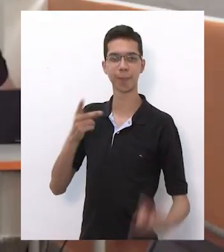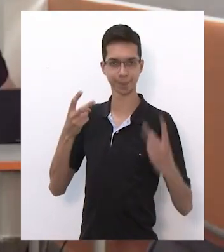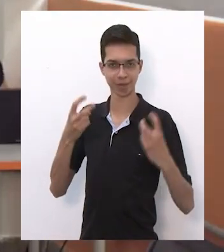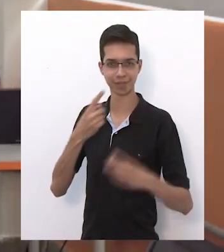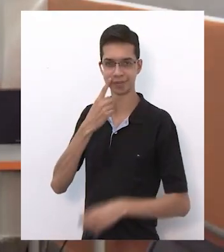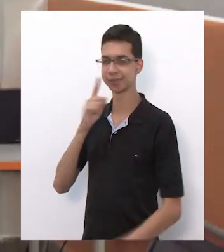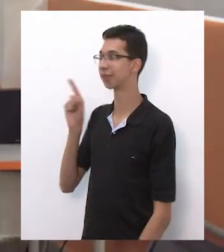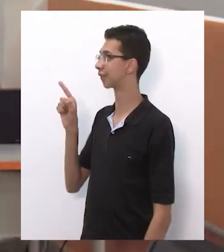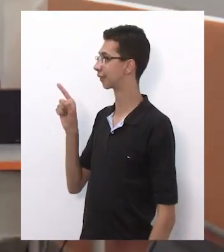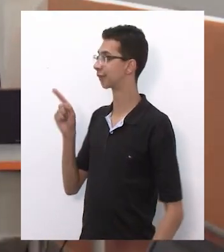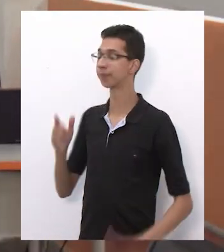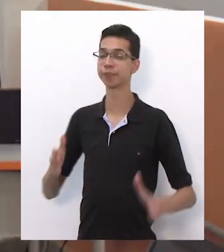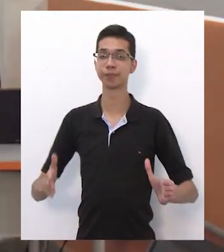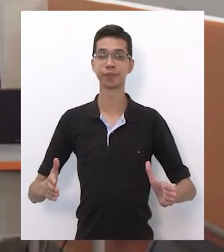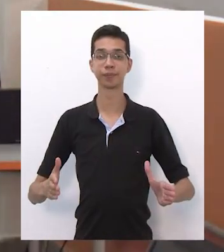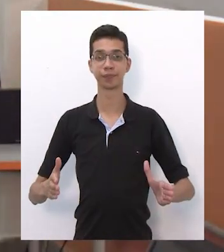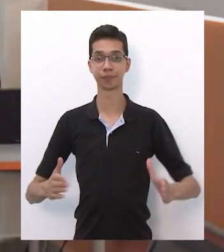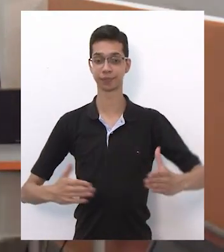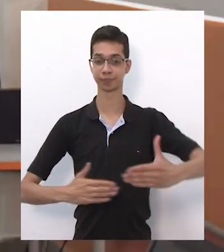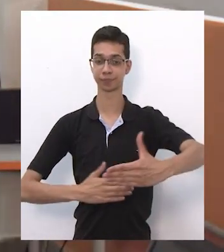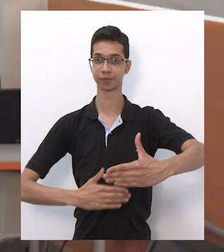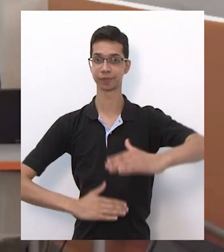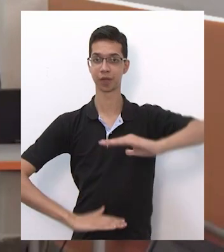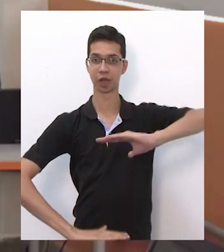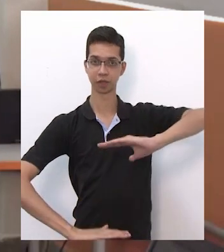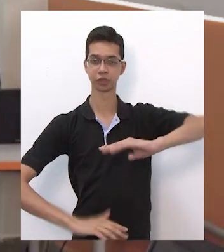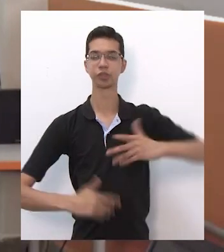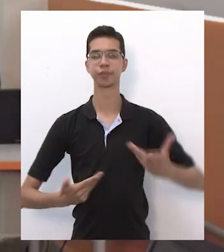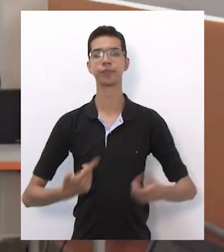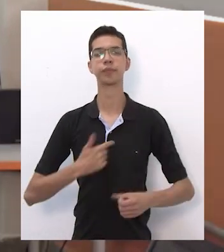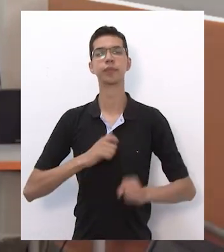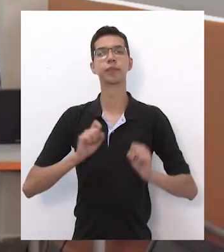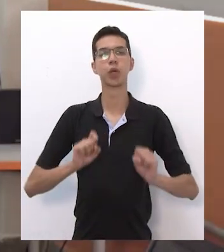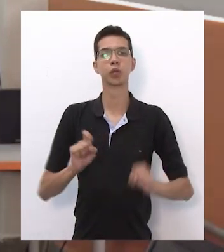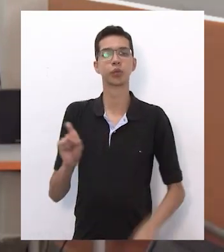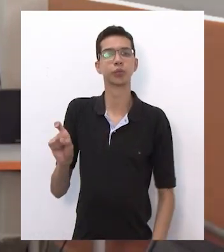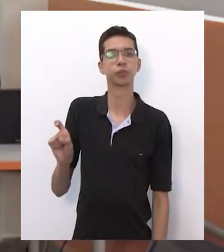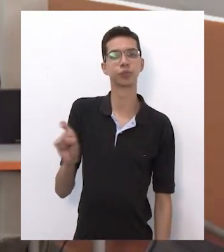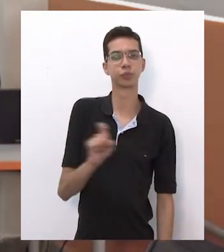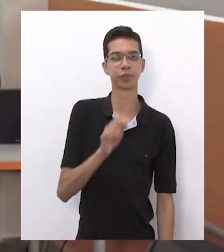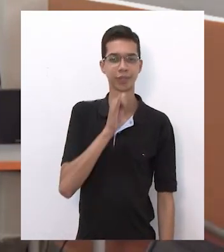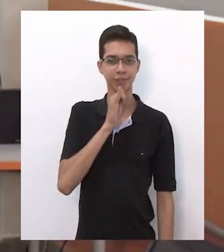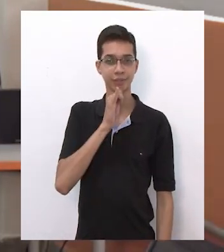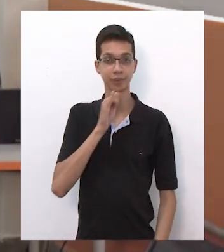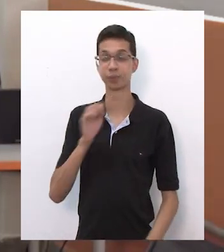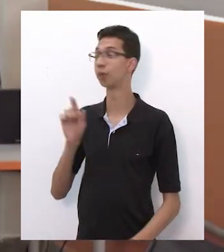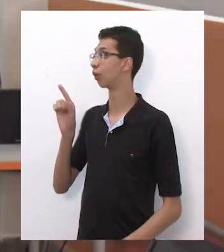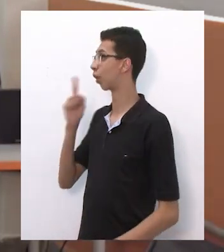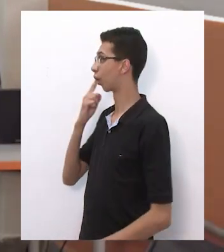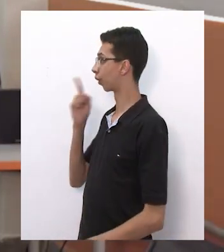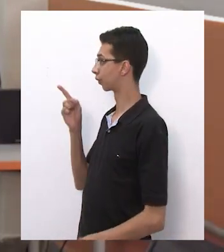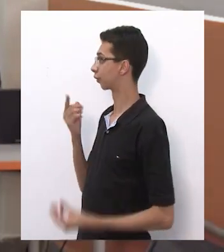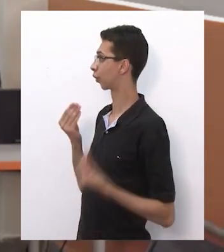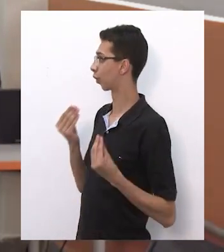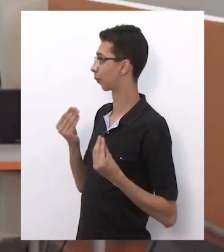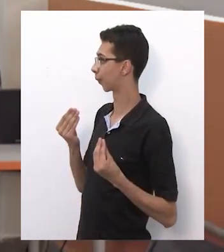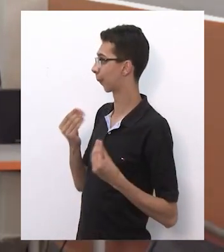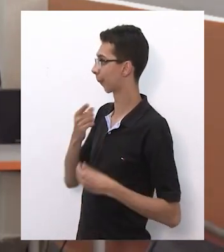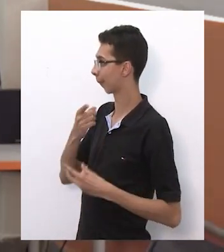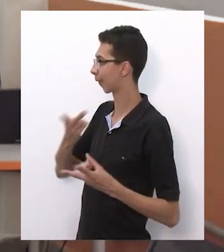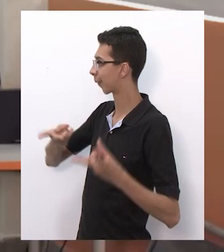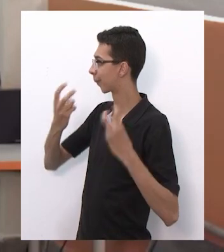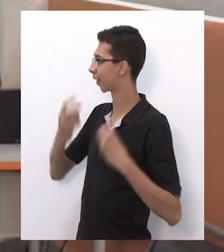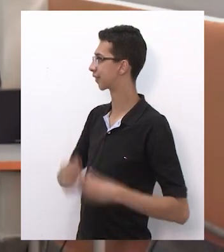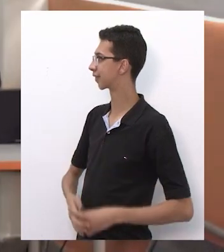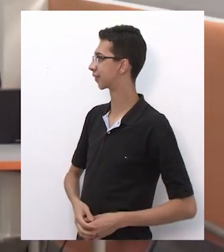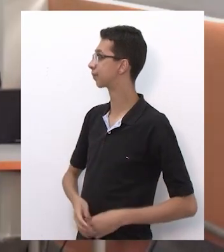Observem que para trabalhar com essa caixa, eu posso simplesmente com o botão do mouse arrastar um desses pontos que